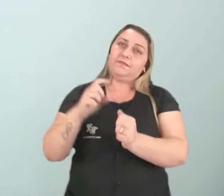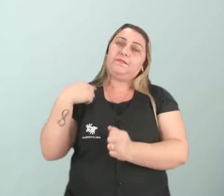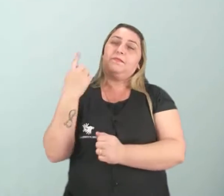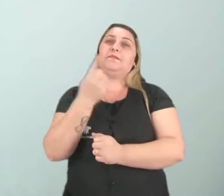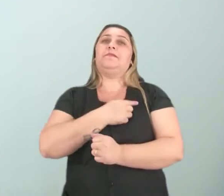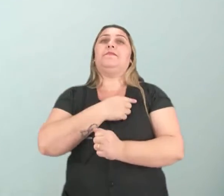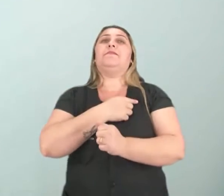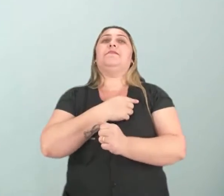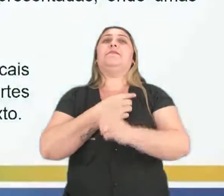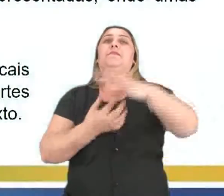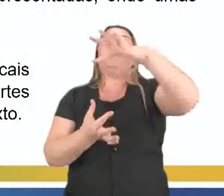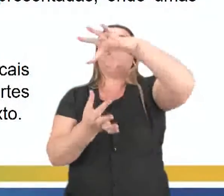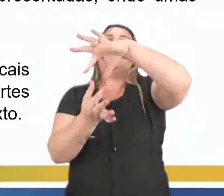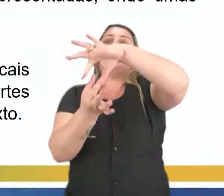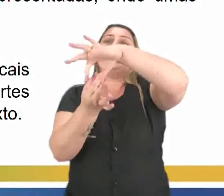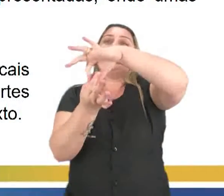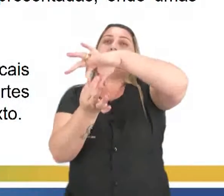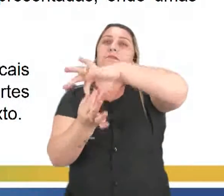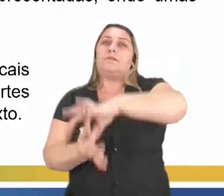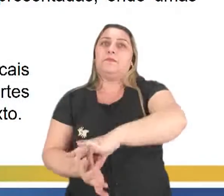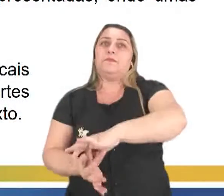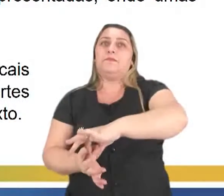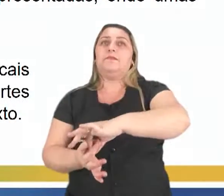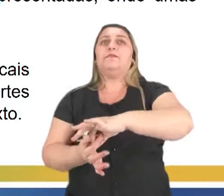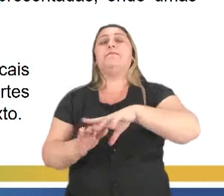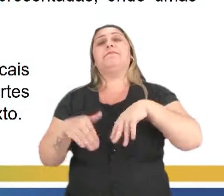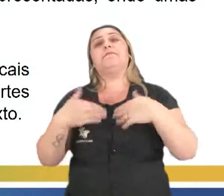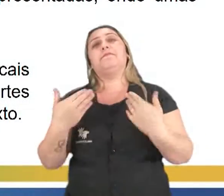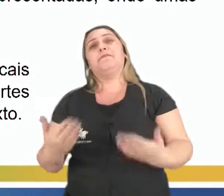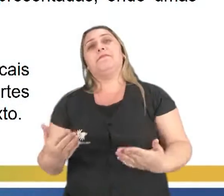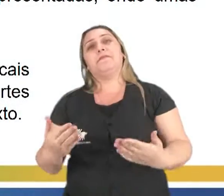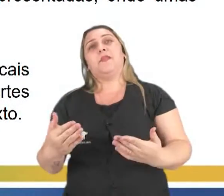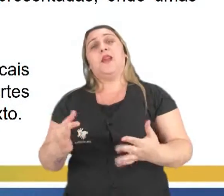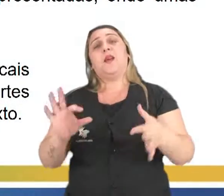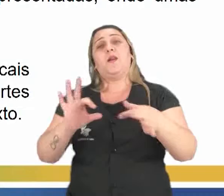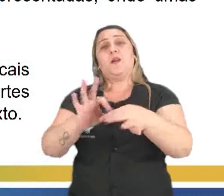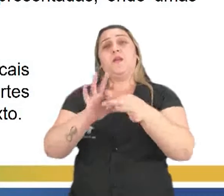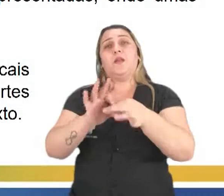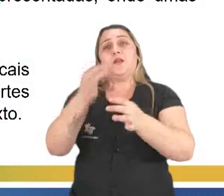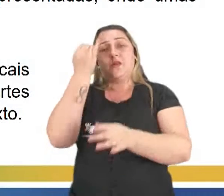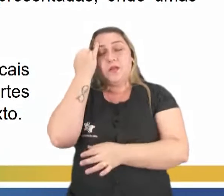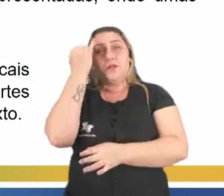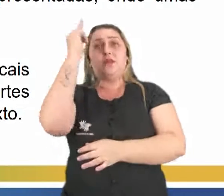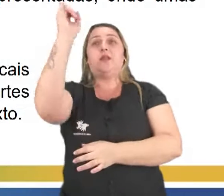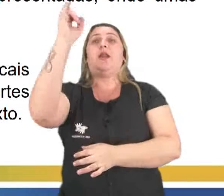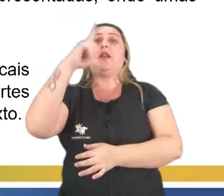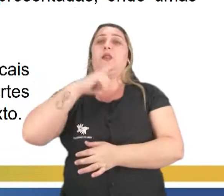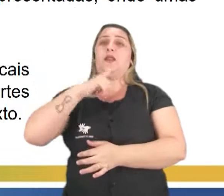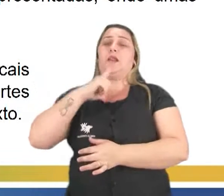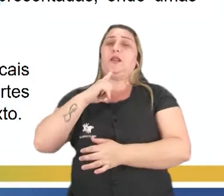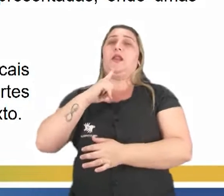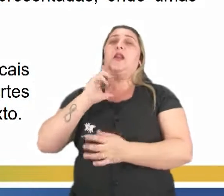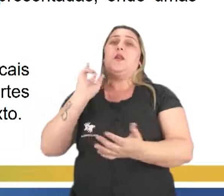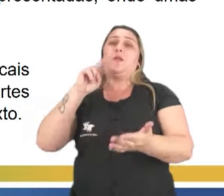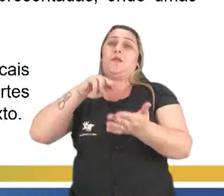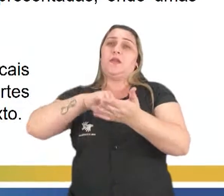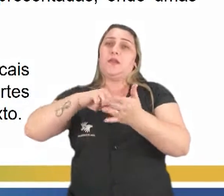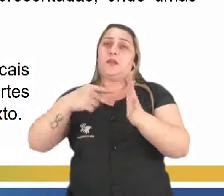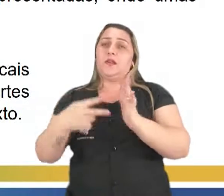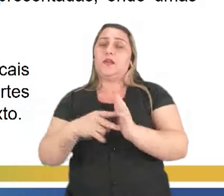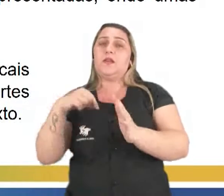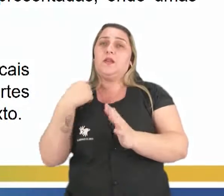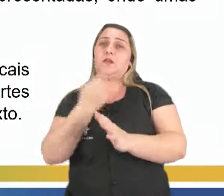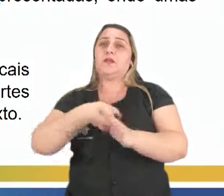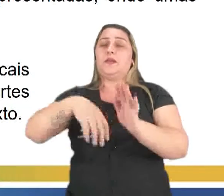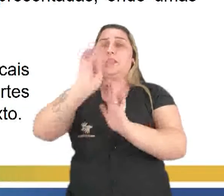nossa coerência. Coerência textual, então, são as conexões de ideias que conferem sentido a um texto,